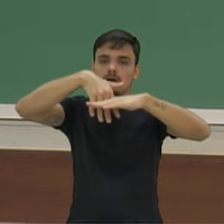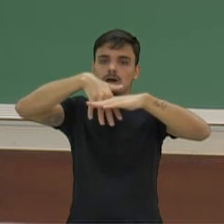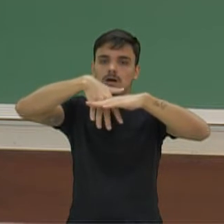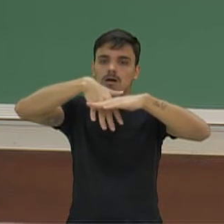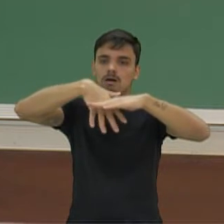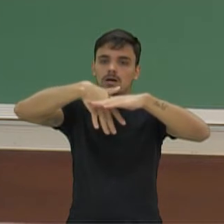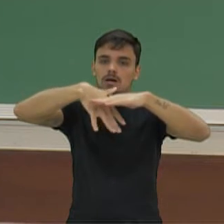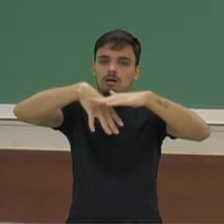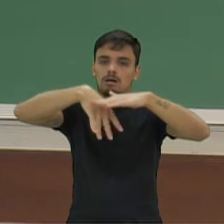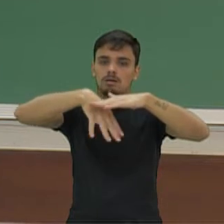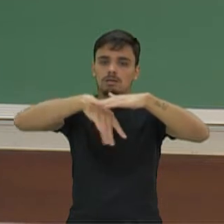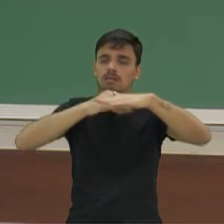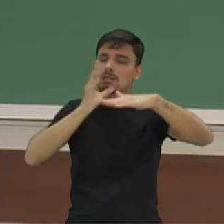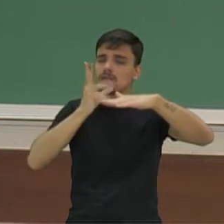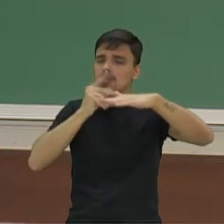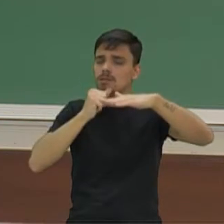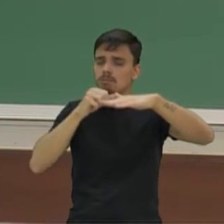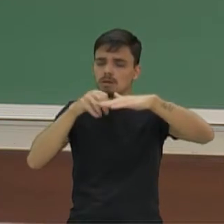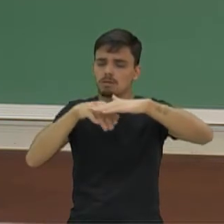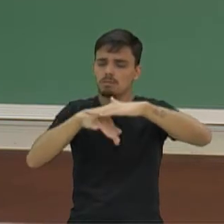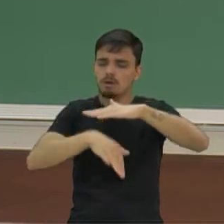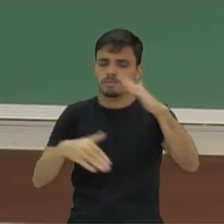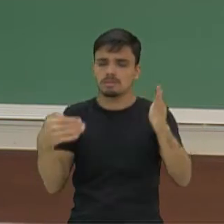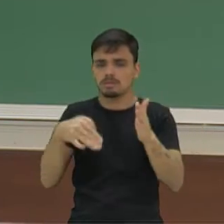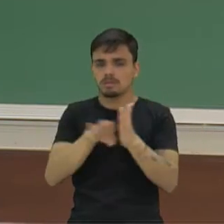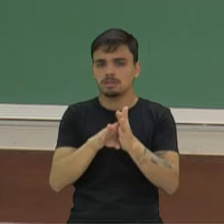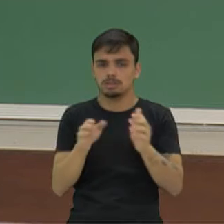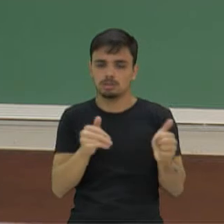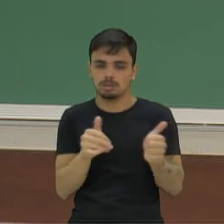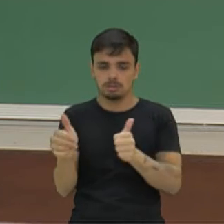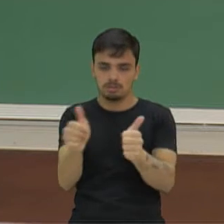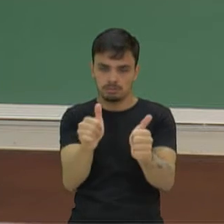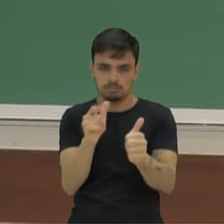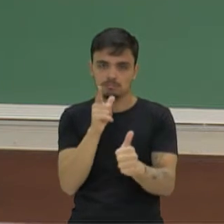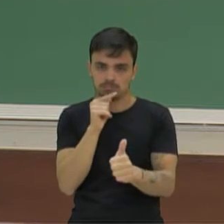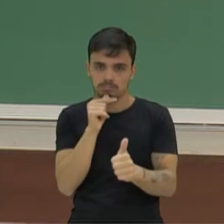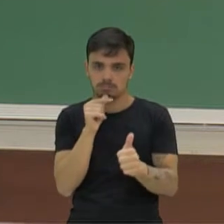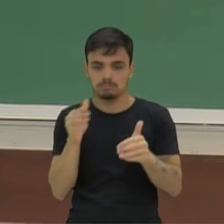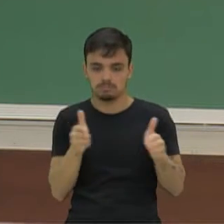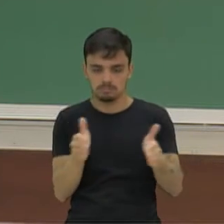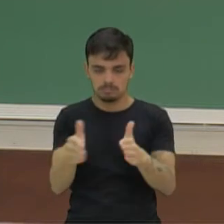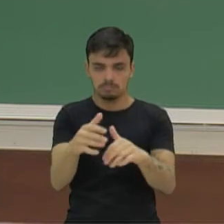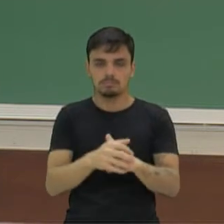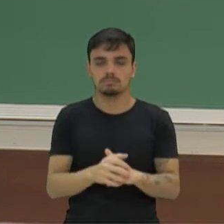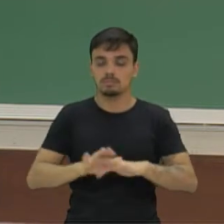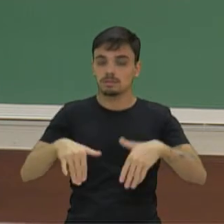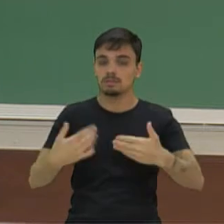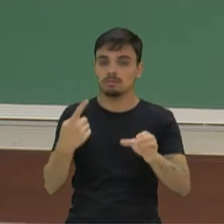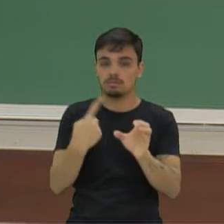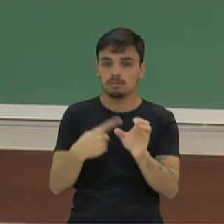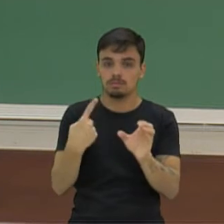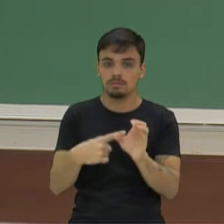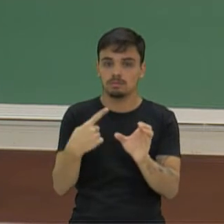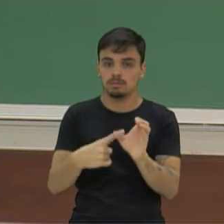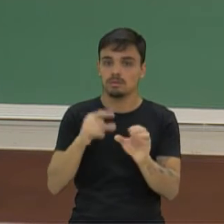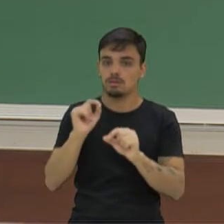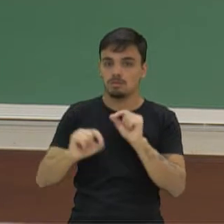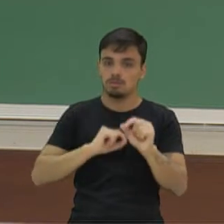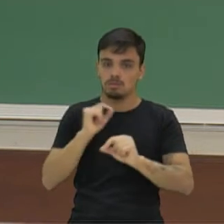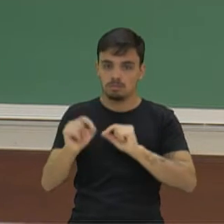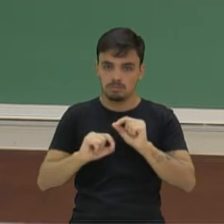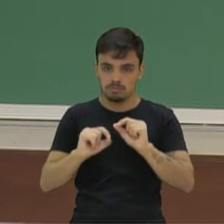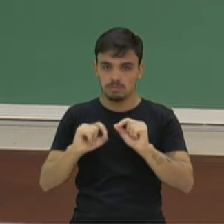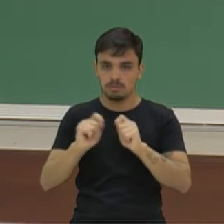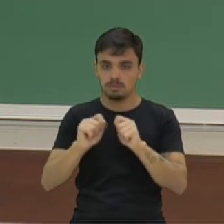se dá uma estiagem, tem água infiltrada para abastecer o rio. E as áreas urbanas estão impermeabilizando o